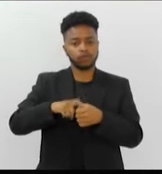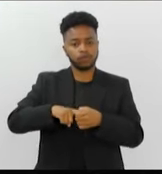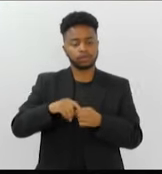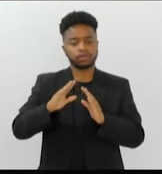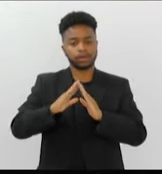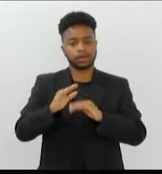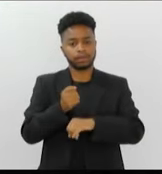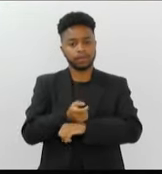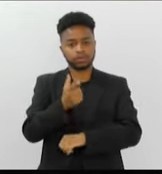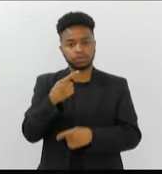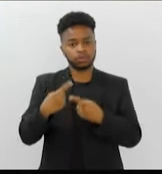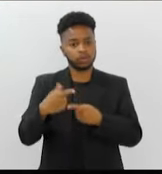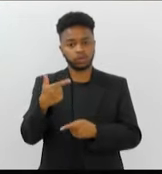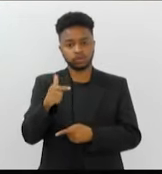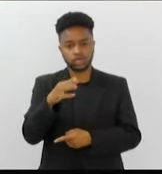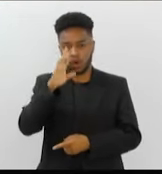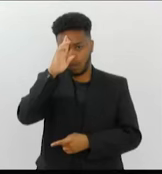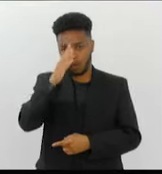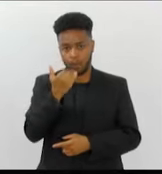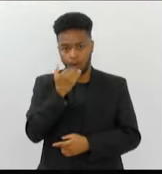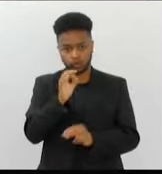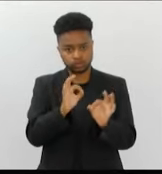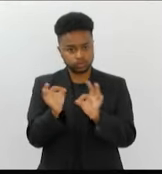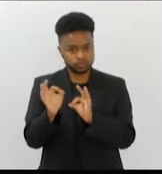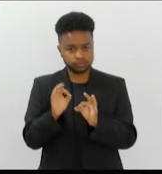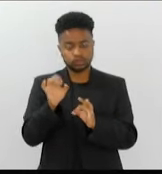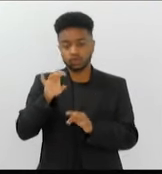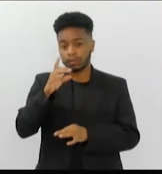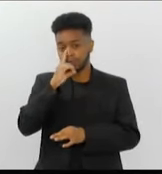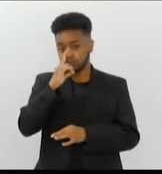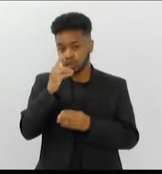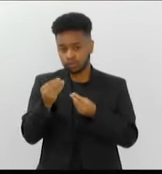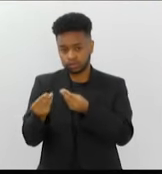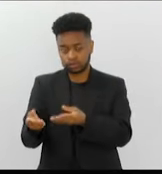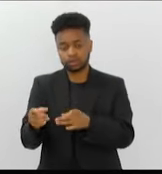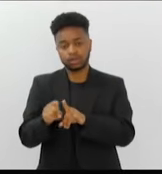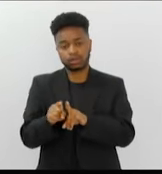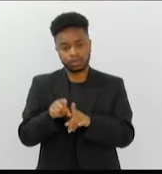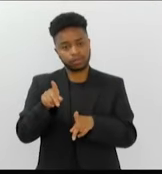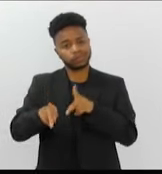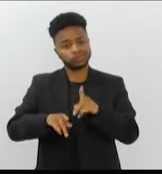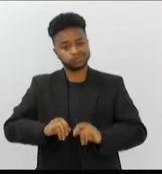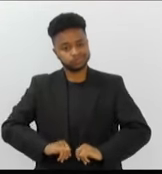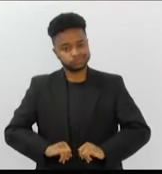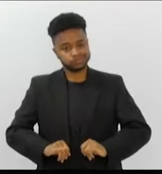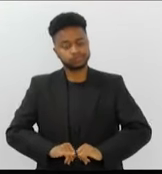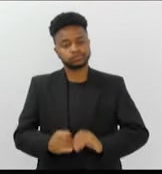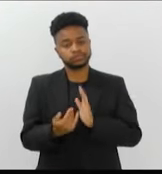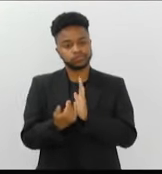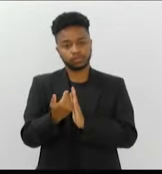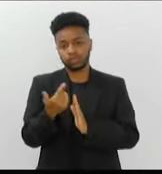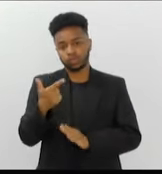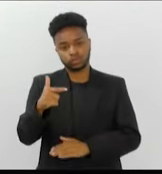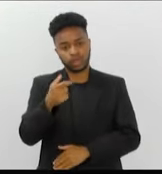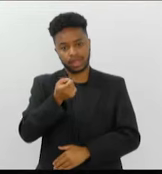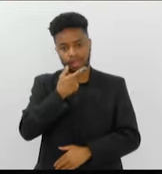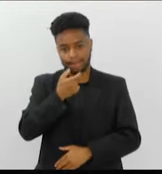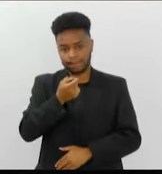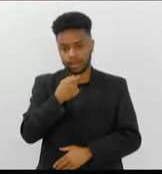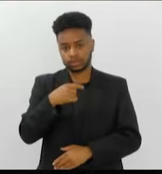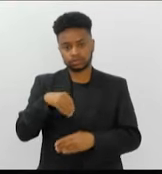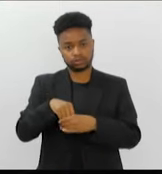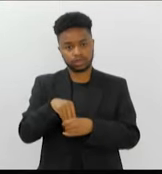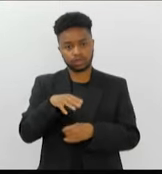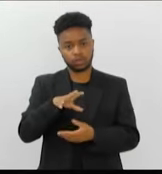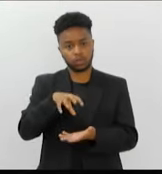almoço, era um biscoito. E tudo que eu estou falando, a população está acompanhando e sofrendo. Não tem medicamentos nos postos de